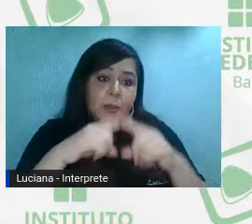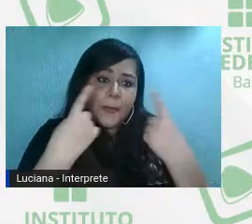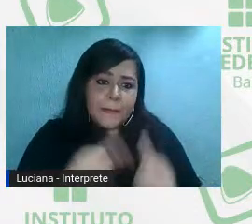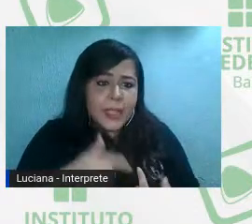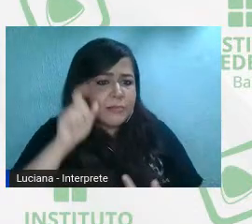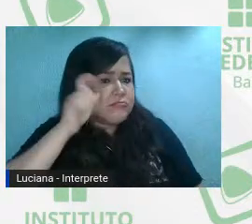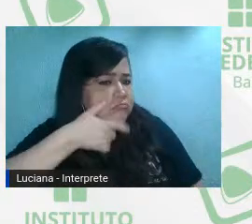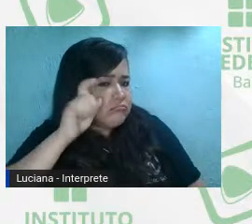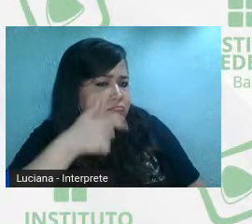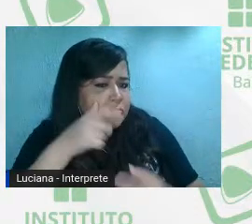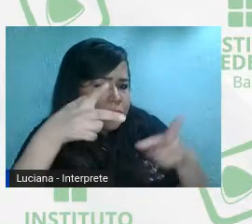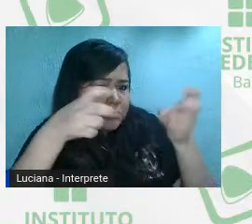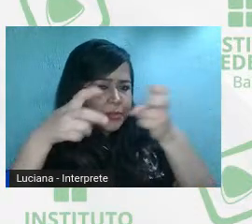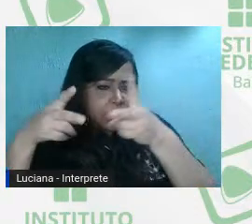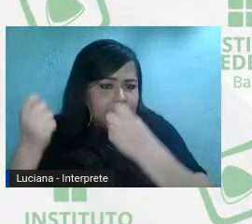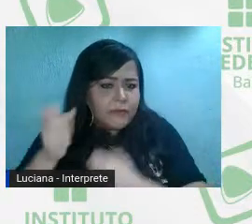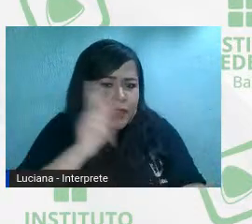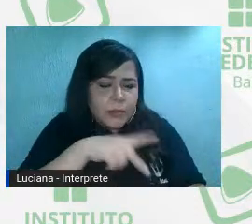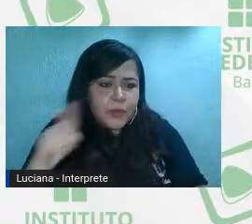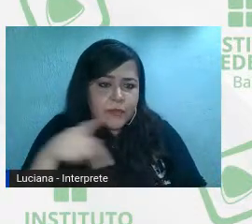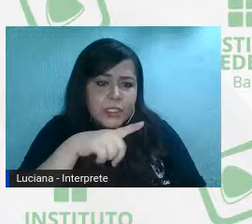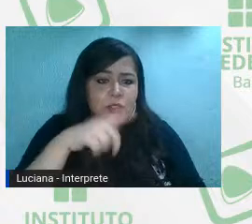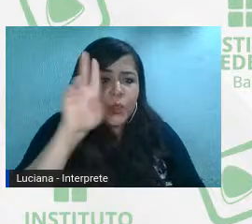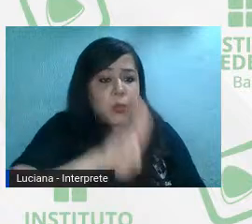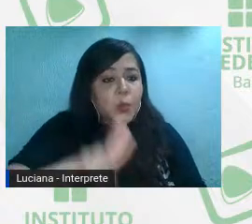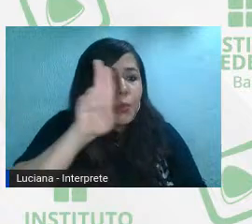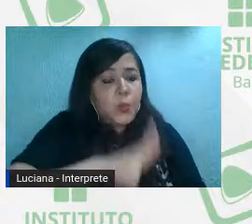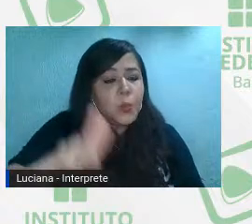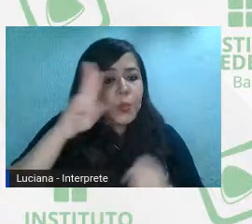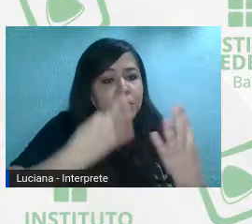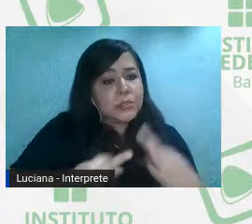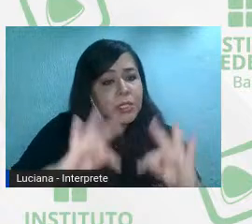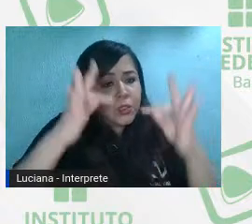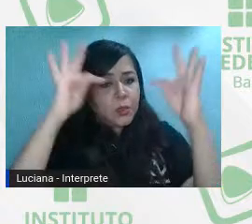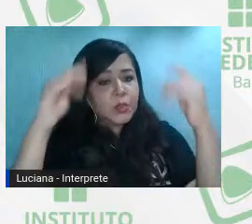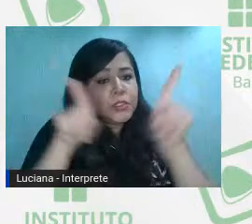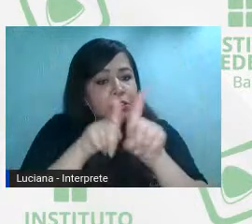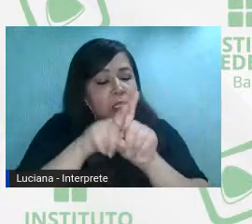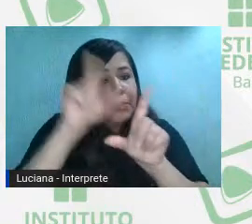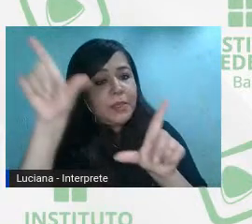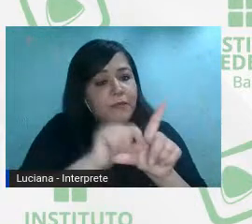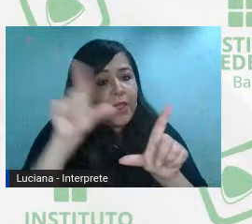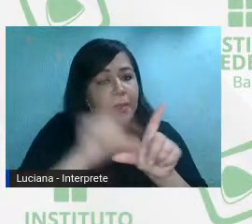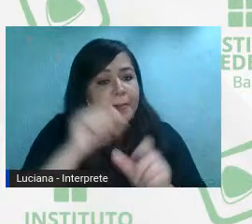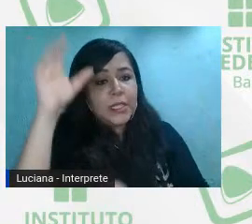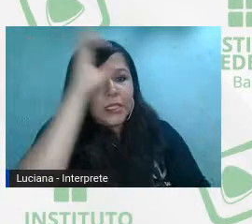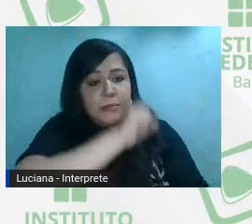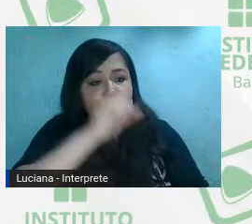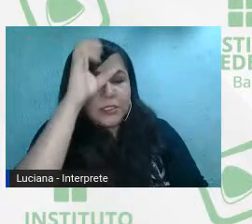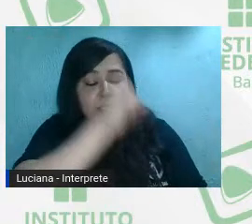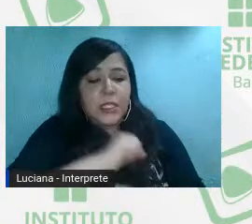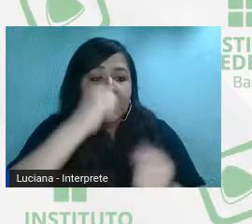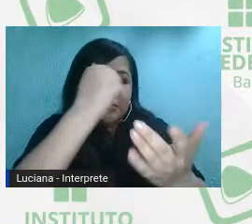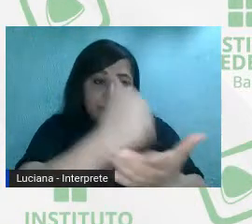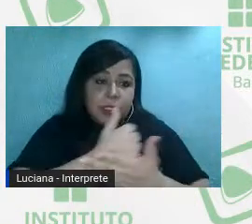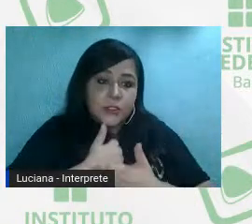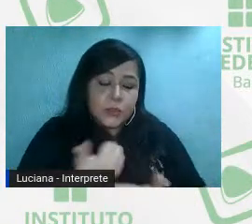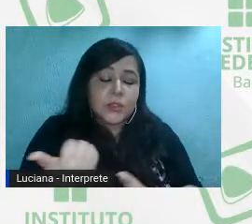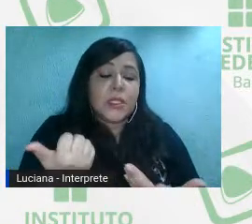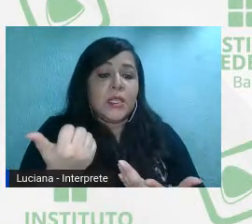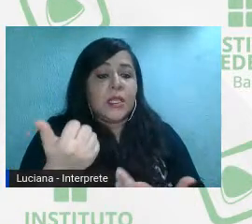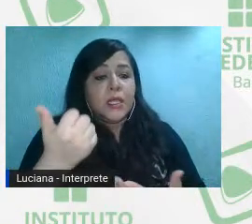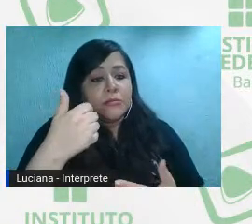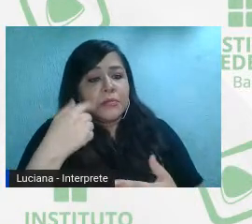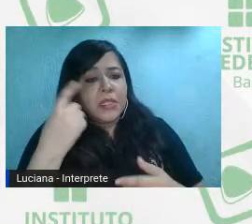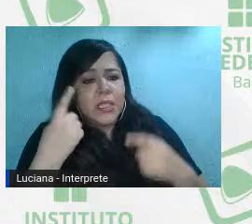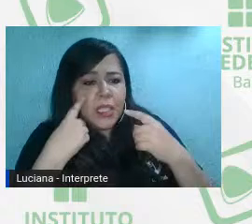novas técnicas, as tecnologias que eu aprendi aqui, as ferramentas de aprendizagem me ajudaram bastante a ver como a educação